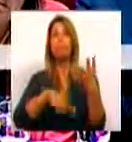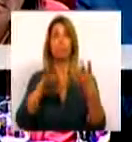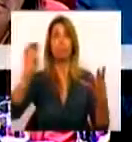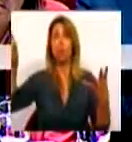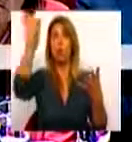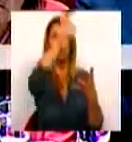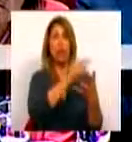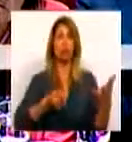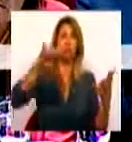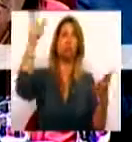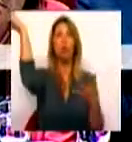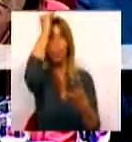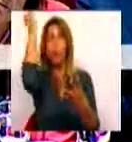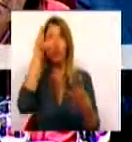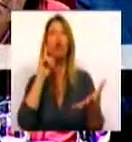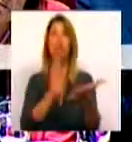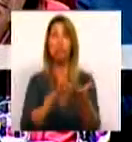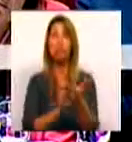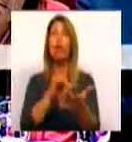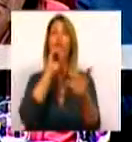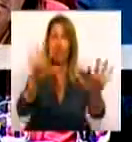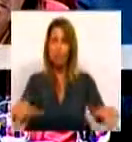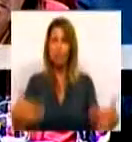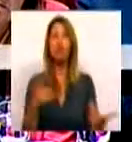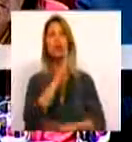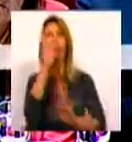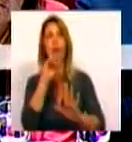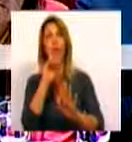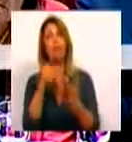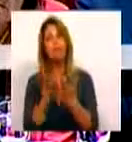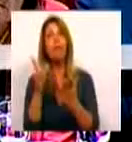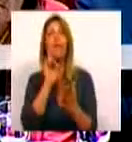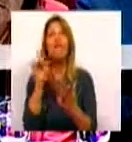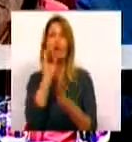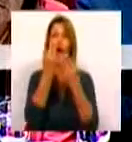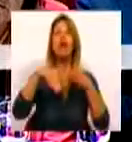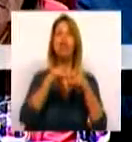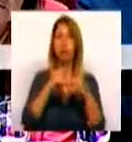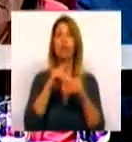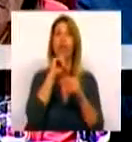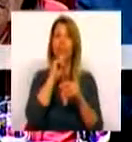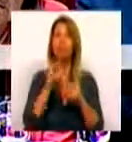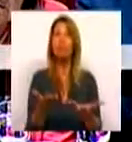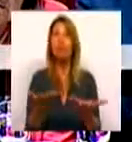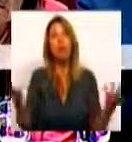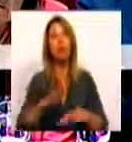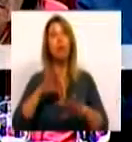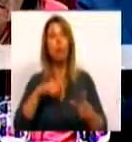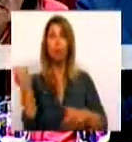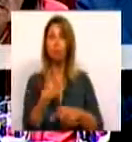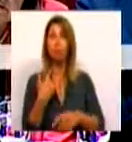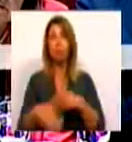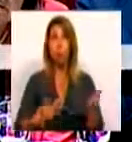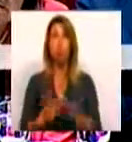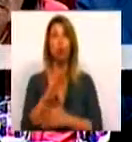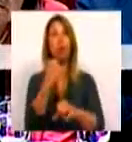concelhos do interior, onde é possível e efetivamente introduzirmos matérias de valor acrescentado. E é nesse sentido que temos que continuar a trabalhar, devendo ser